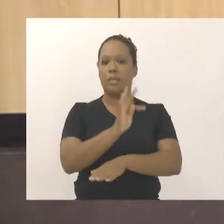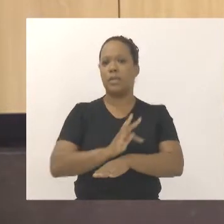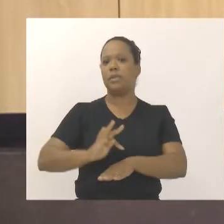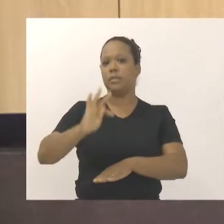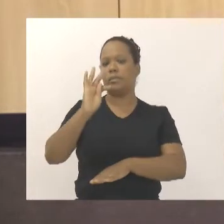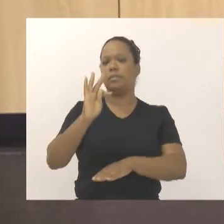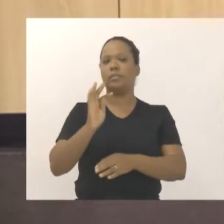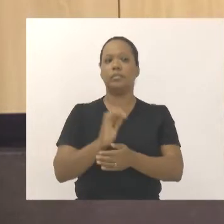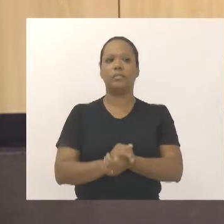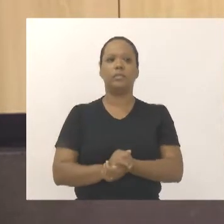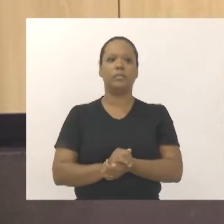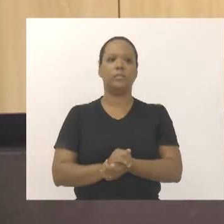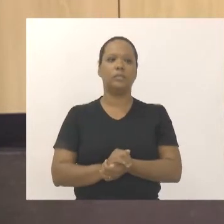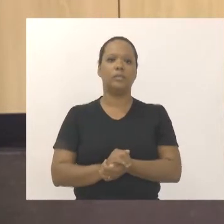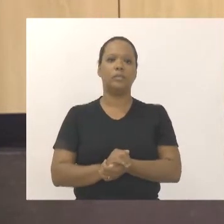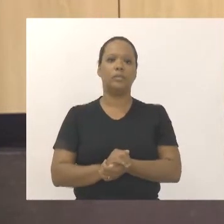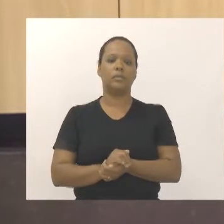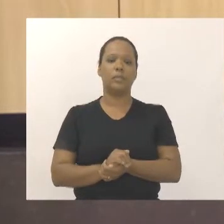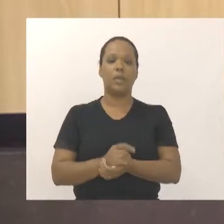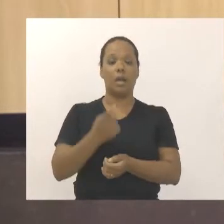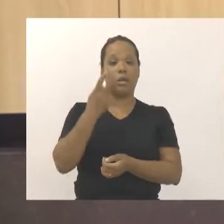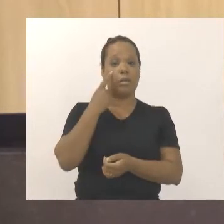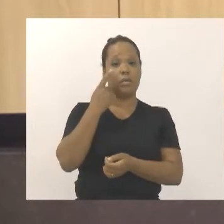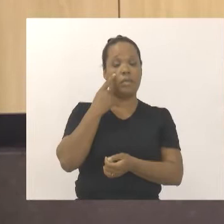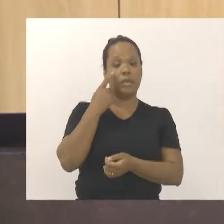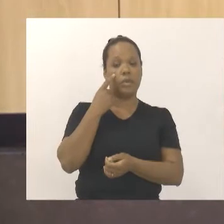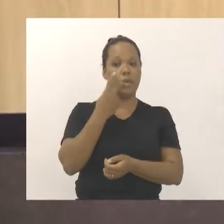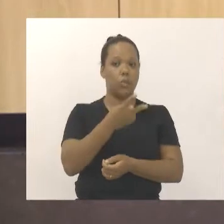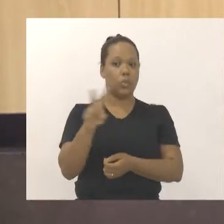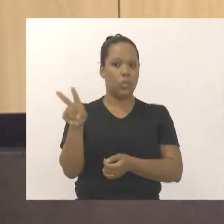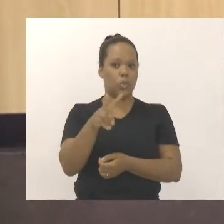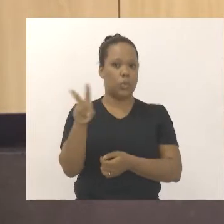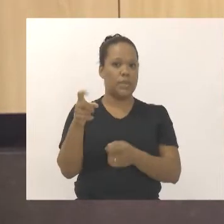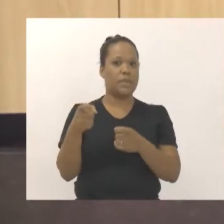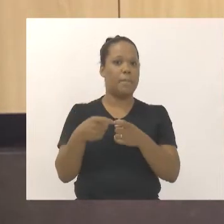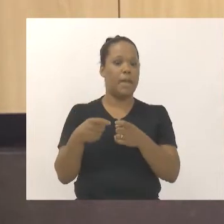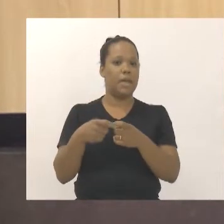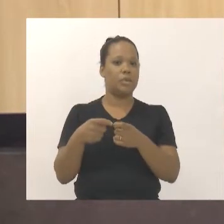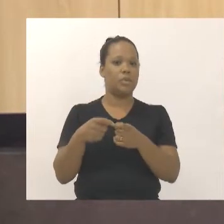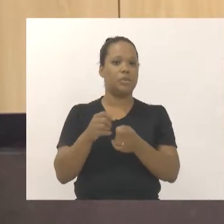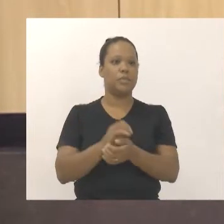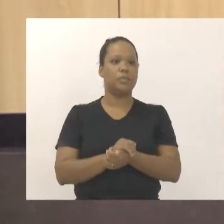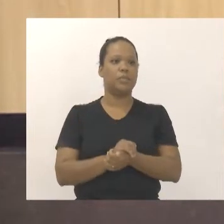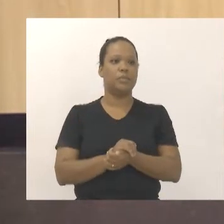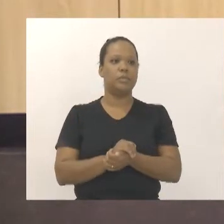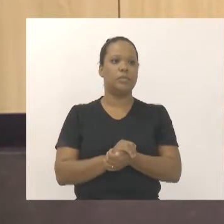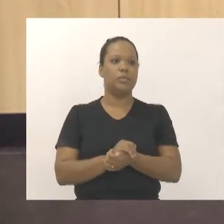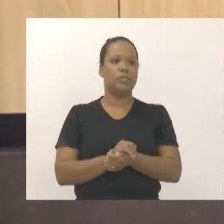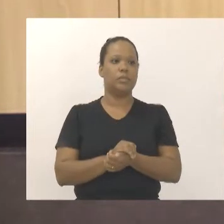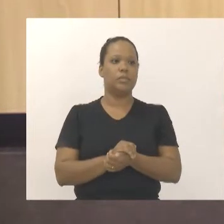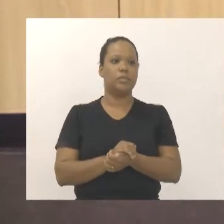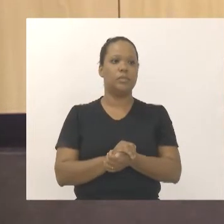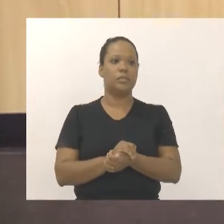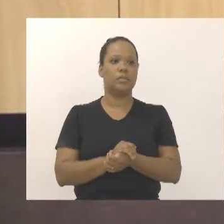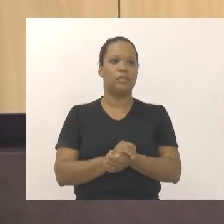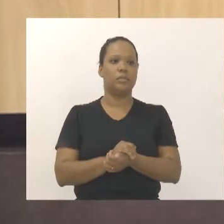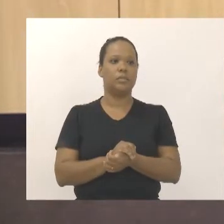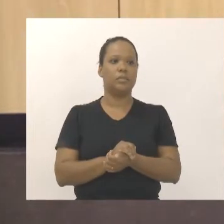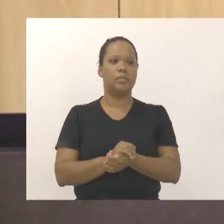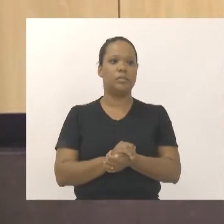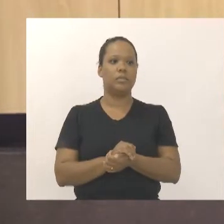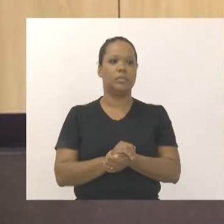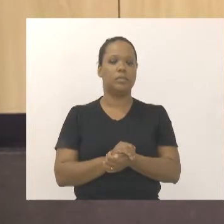estava esperando realmente a decisão dos dois médicos. Eu acho que não tem como